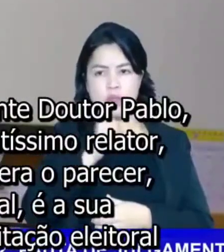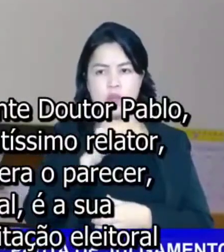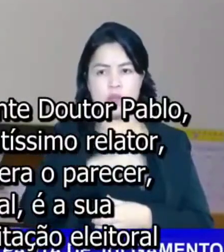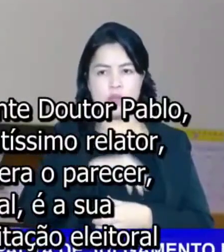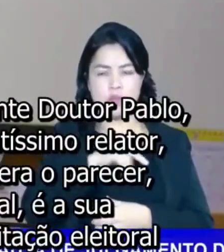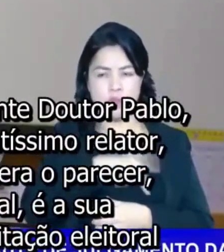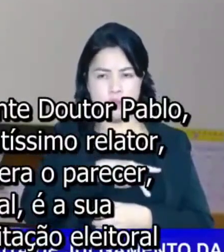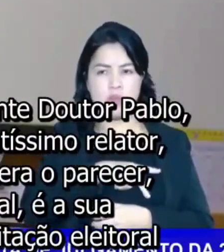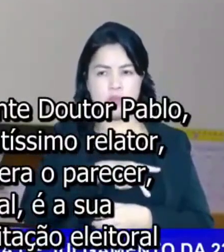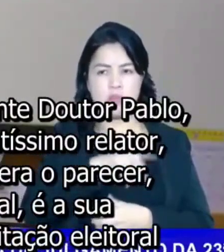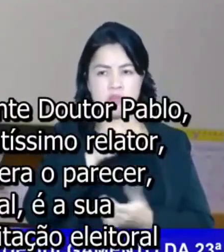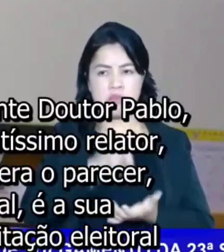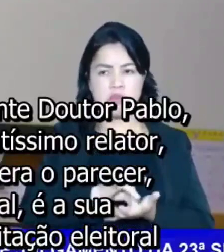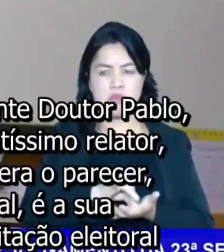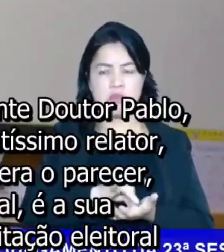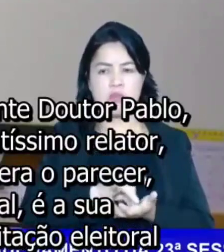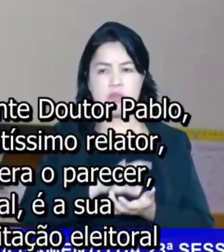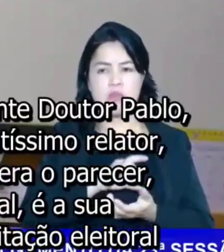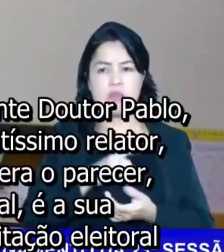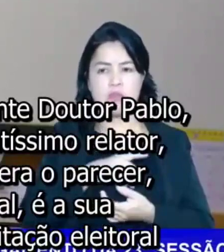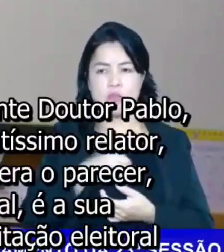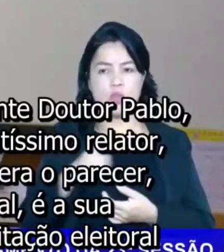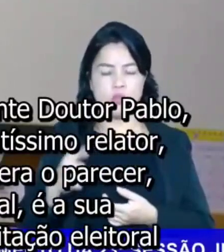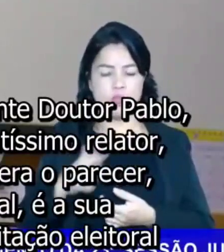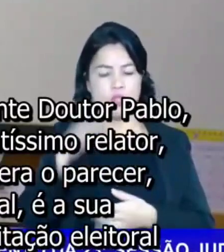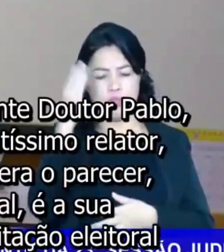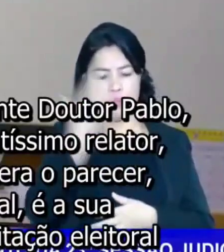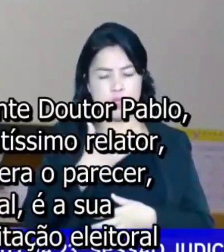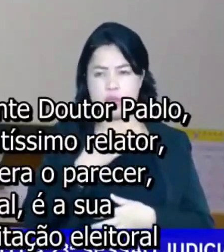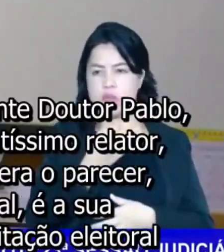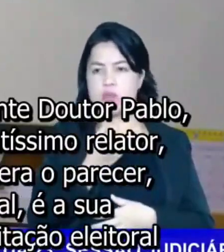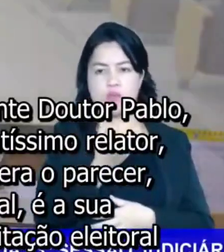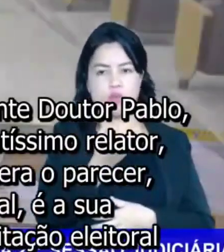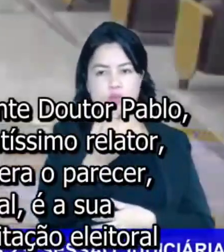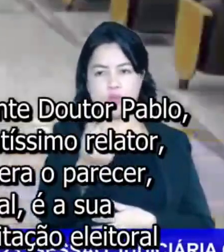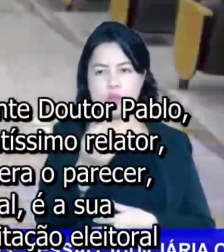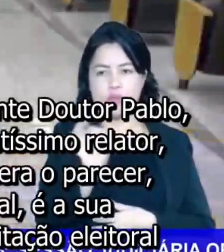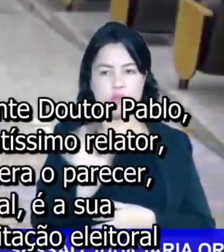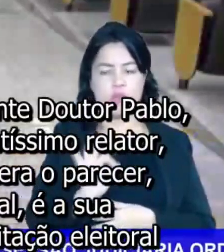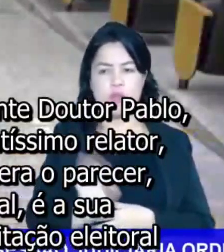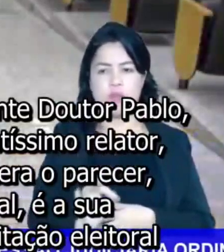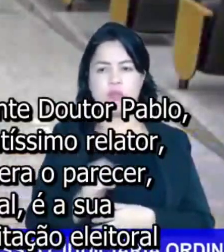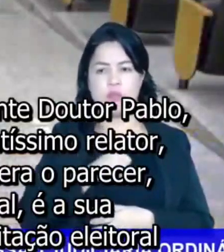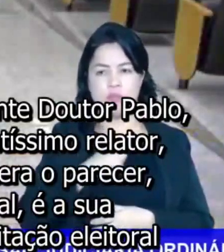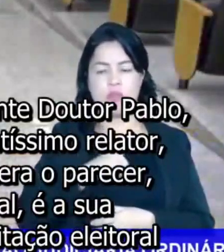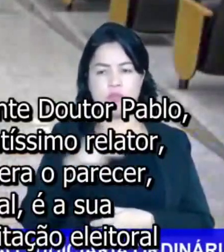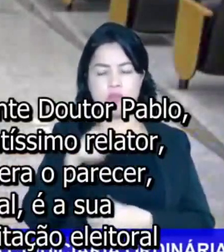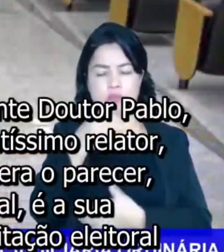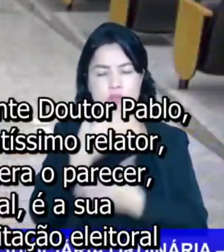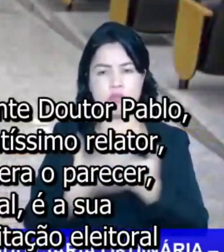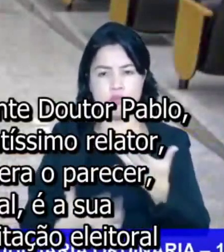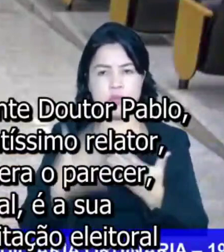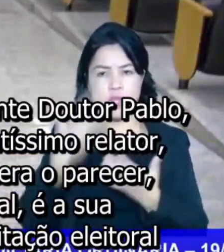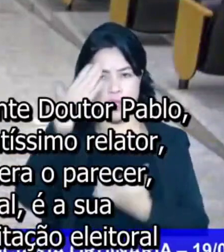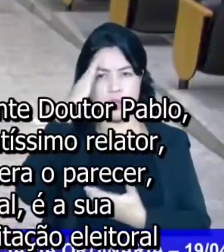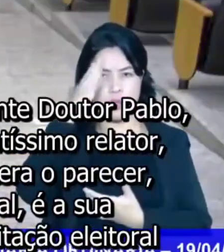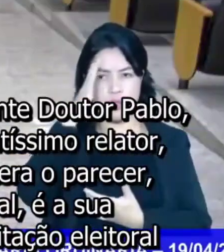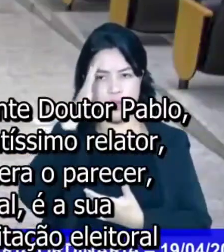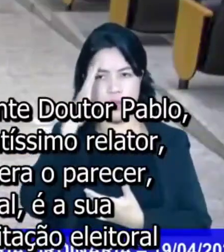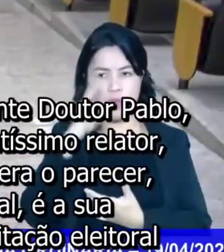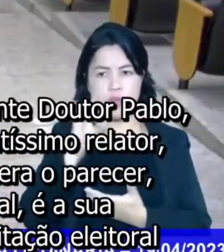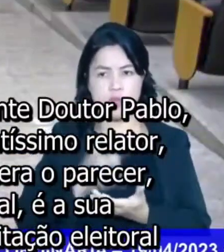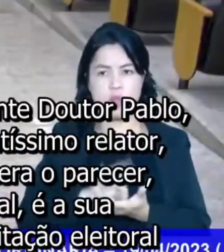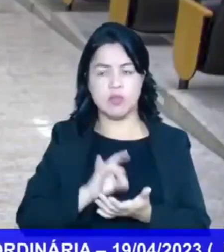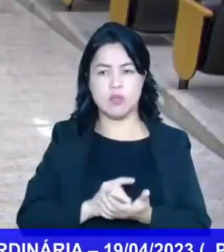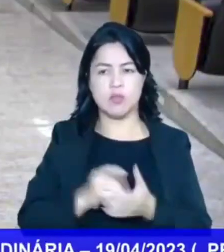doutor Pablo, procurador do Ministério Público, de frente à tela do seu computador. É sua declaração. Imagem ampla do